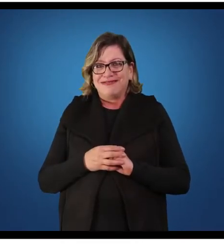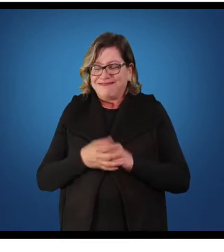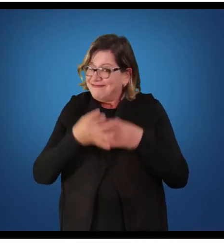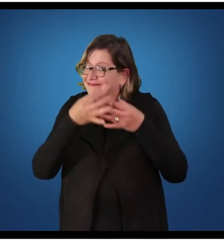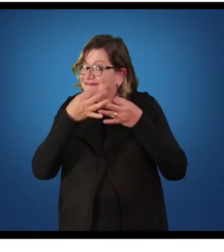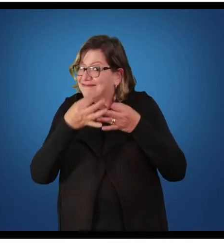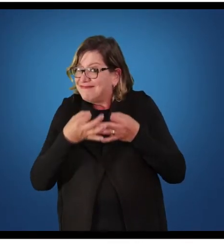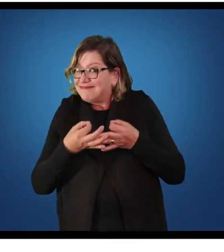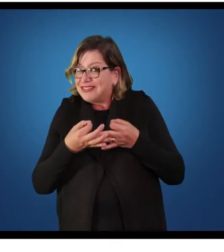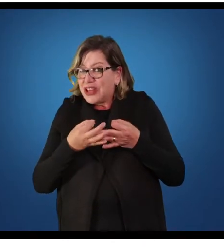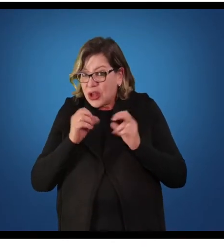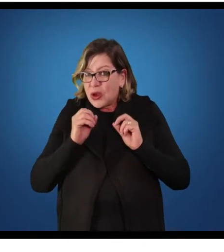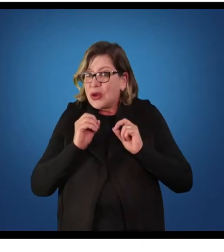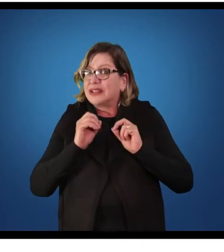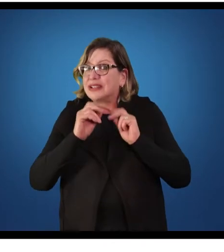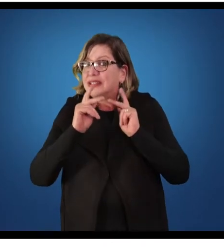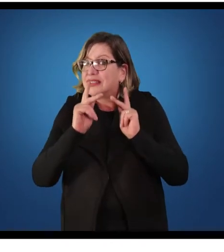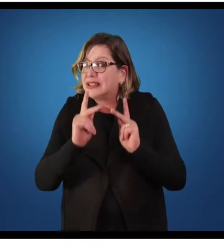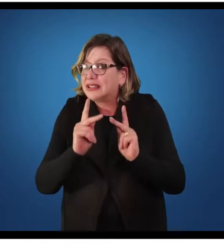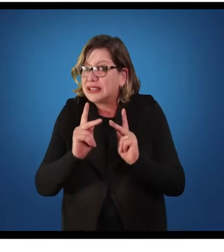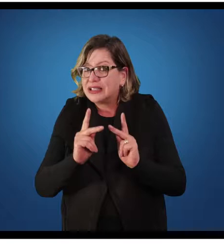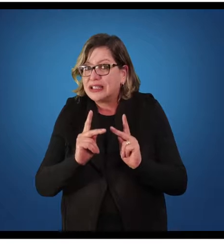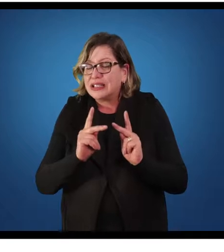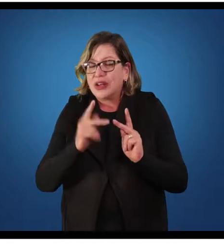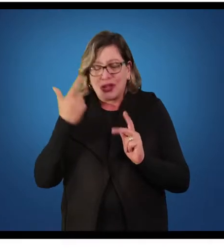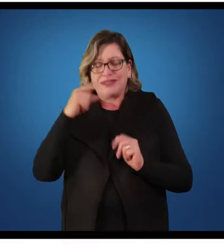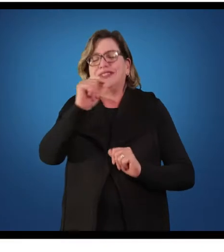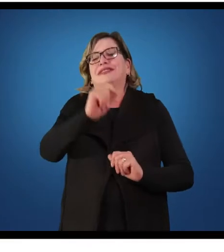Certo? Ok? Vai!